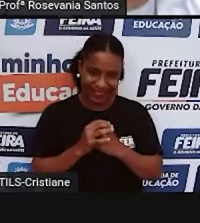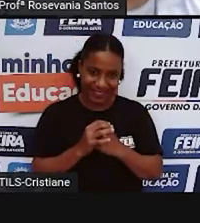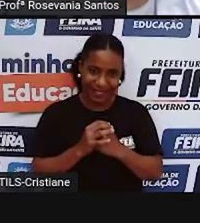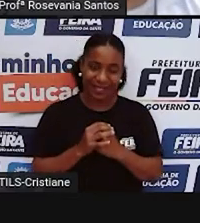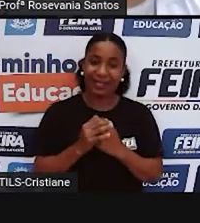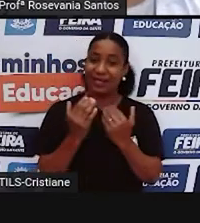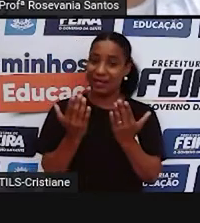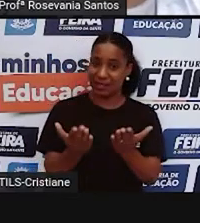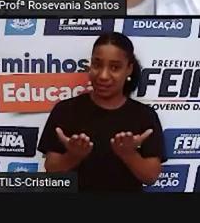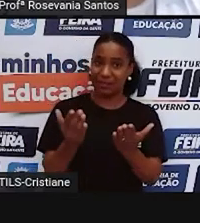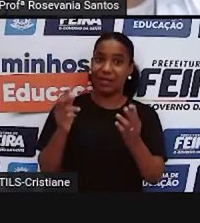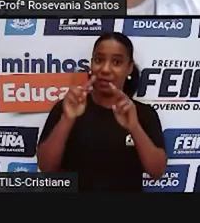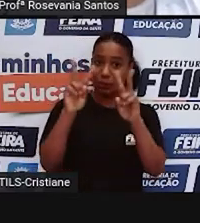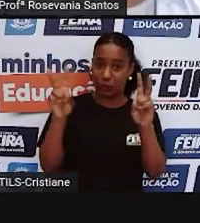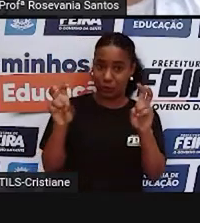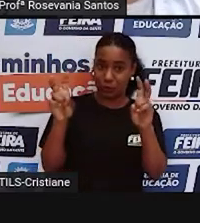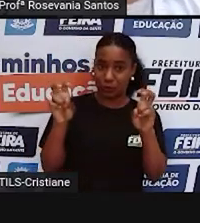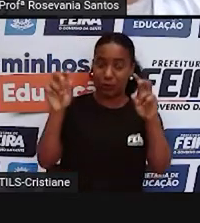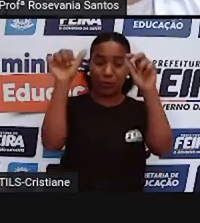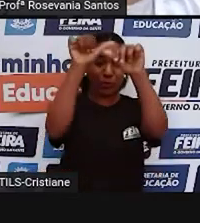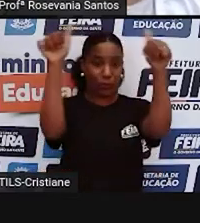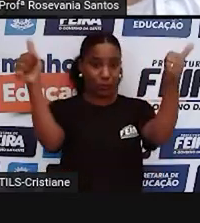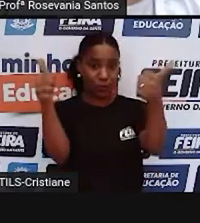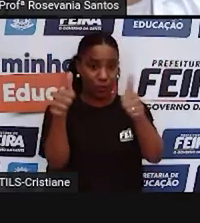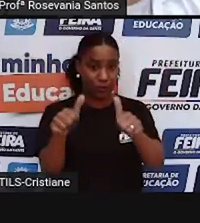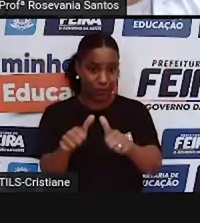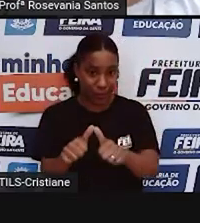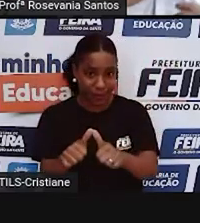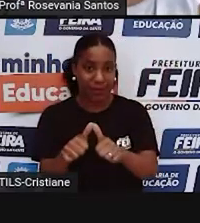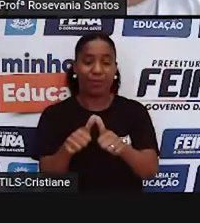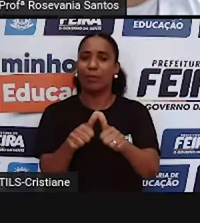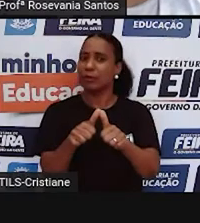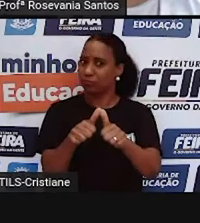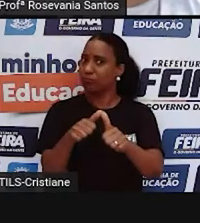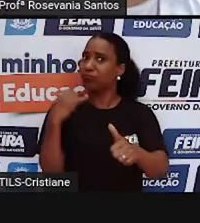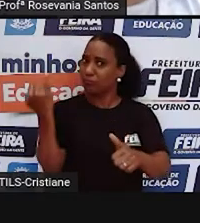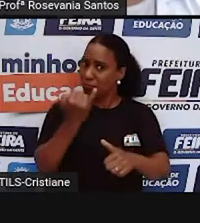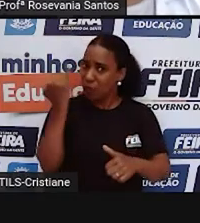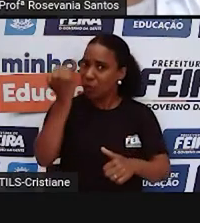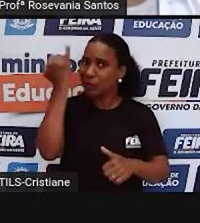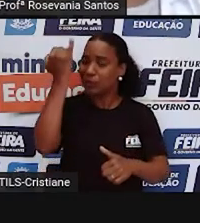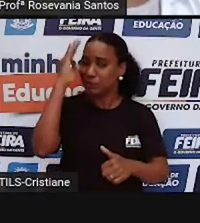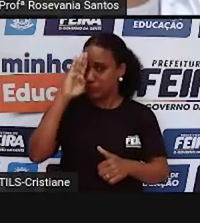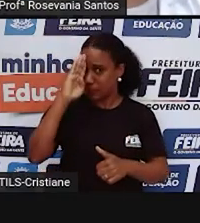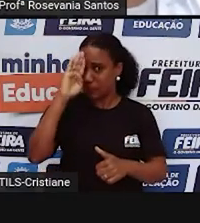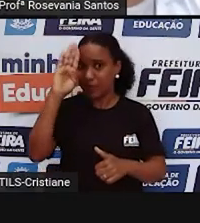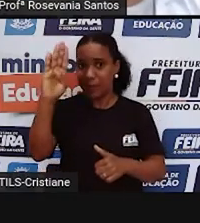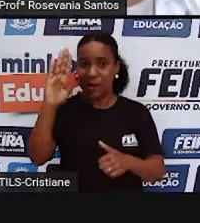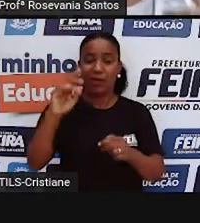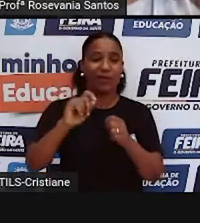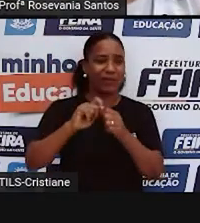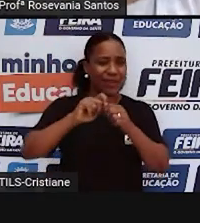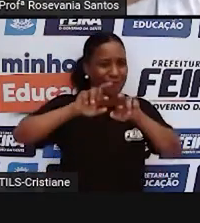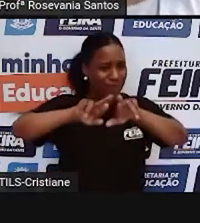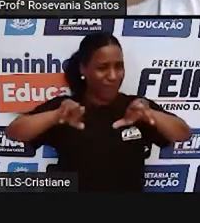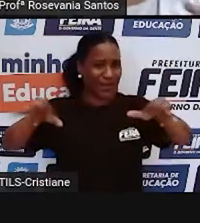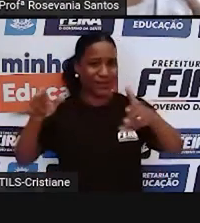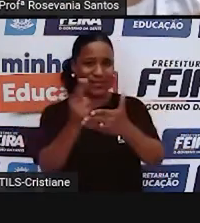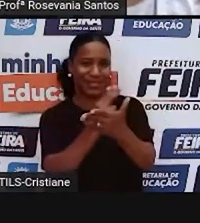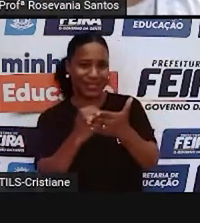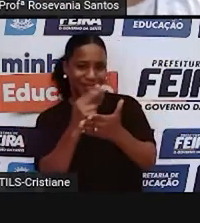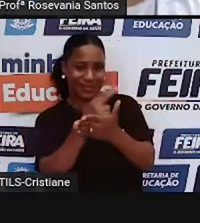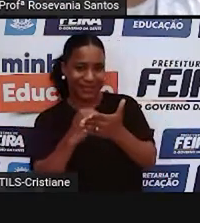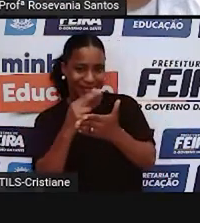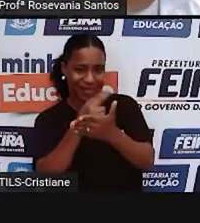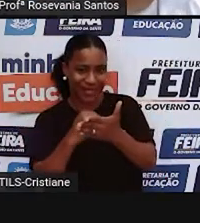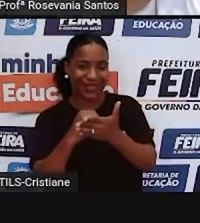gente use mais, né, no nosso dia a dia, porque a gente vai falar de mapas, a gente vai falar de croquis, a gente vai falar de planta, a gente não